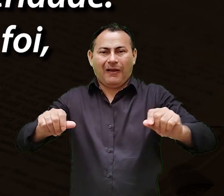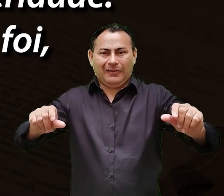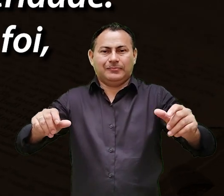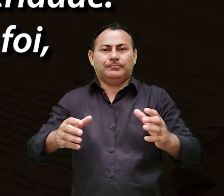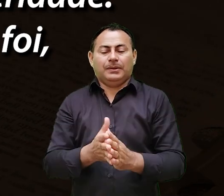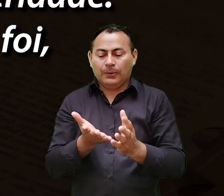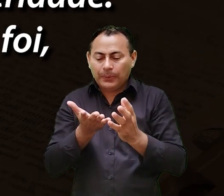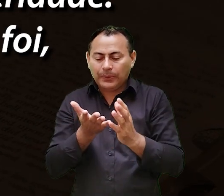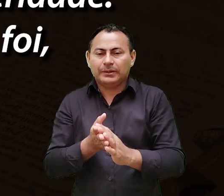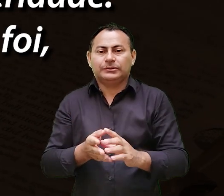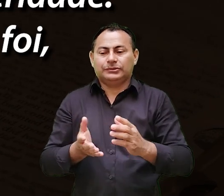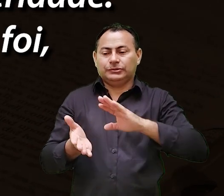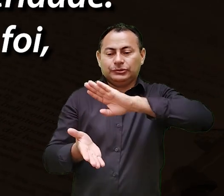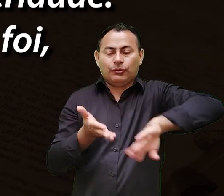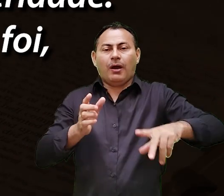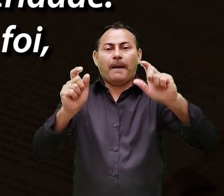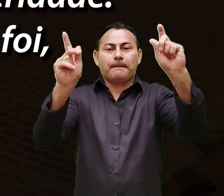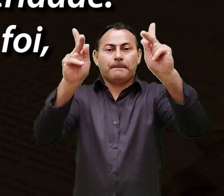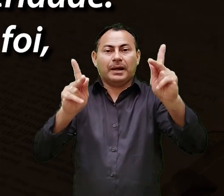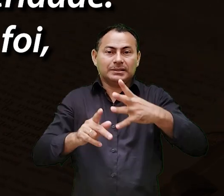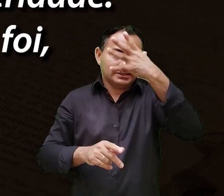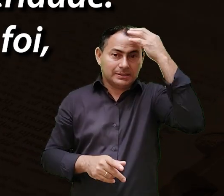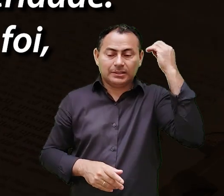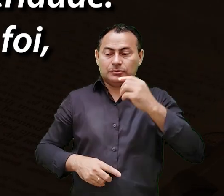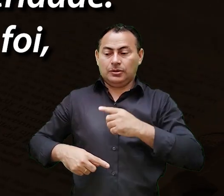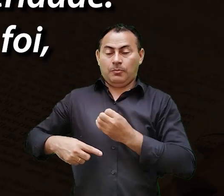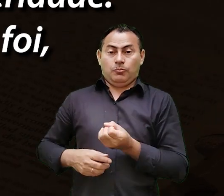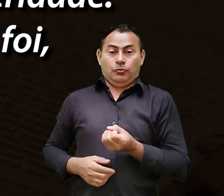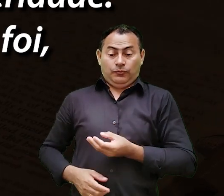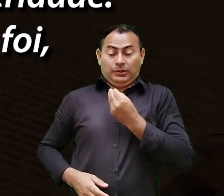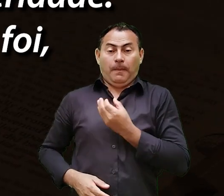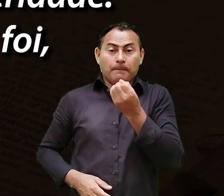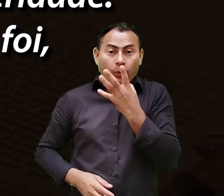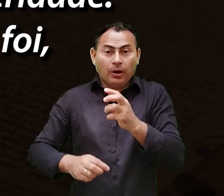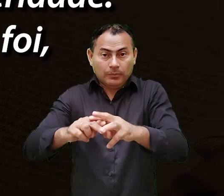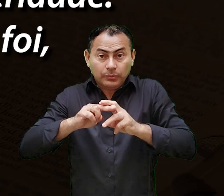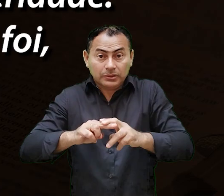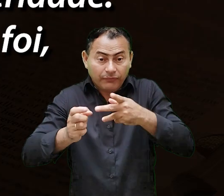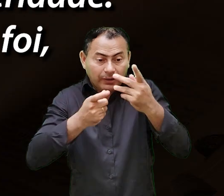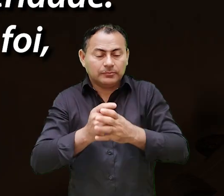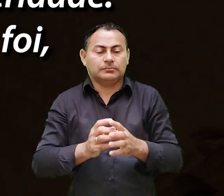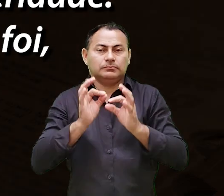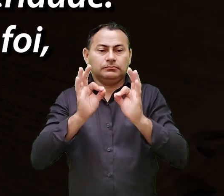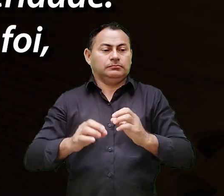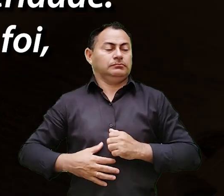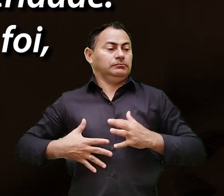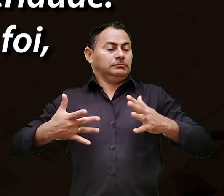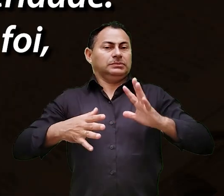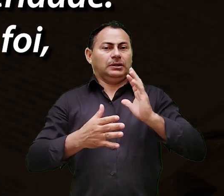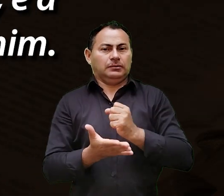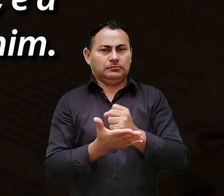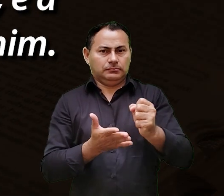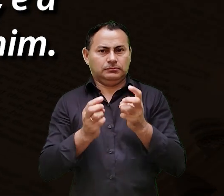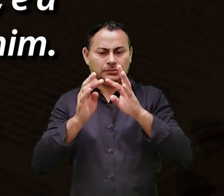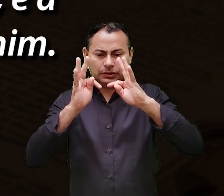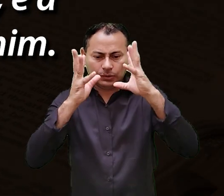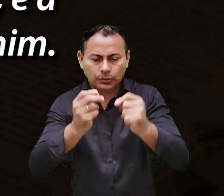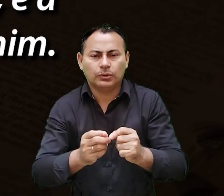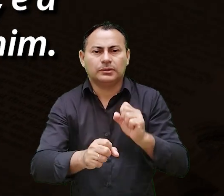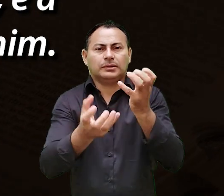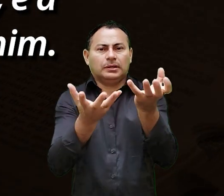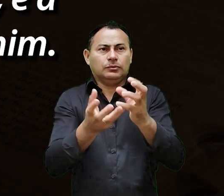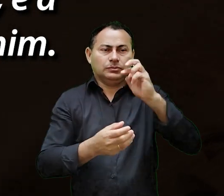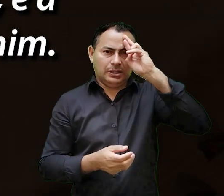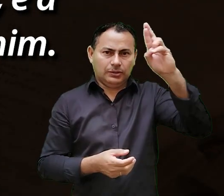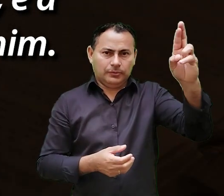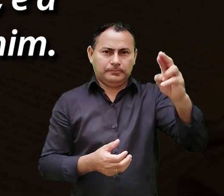pó. Tirou-me a paz. Esqueci-me o que é prosperidade. Por isso digo, meu esplendor já se foi, bem como tudo